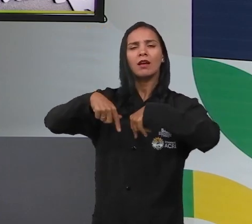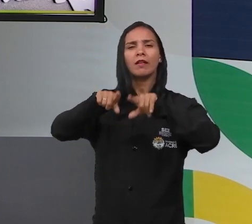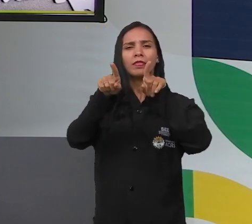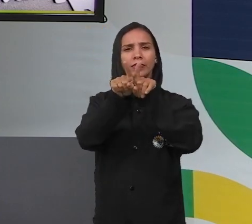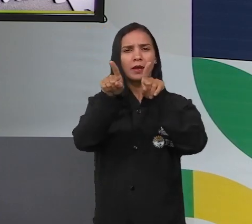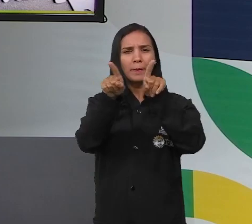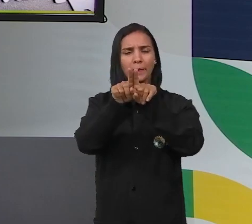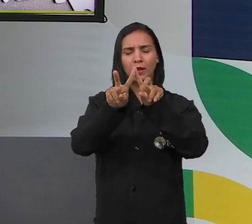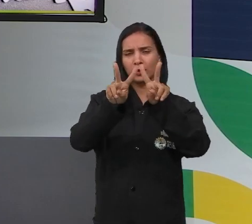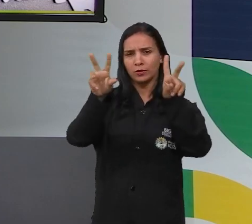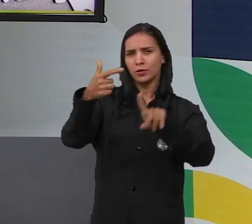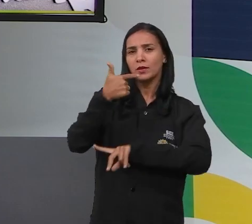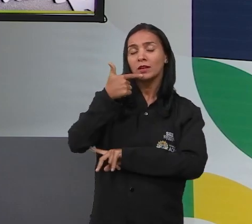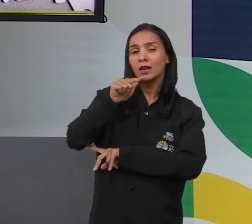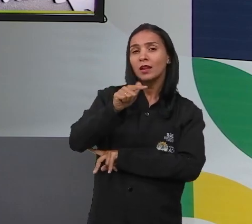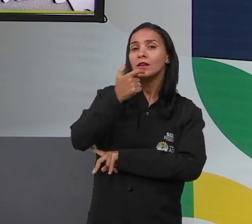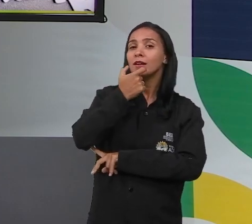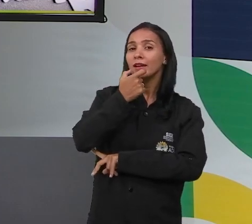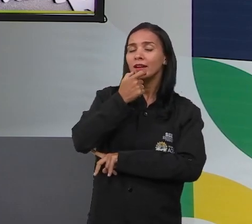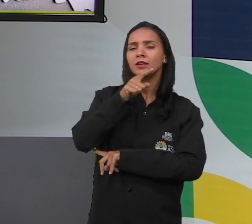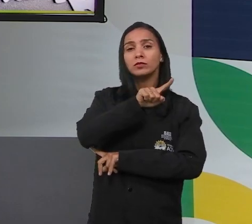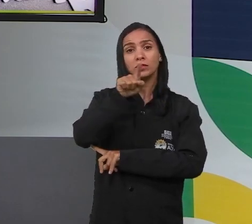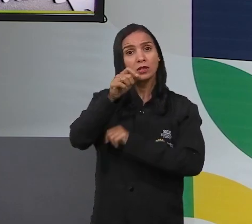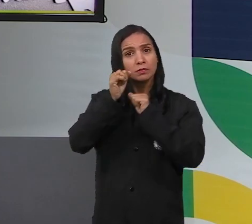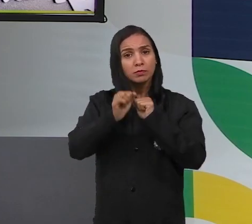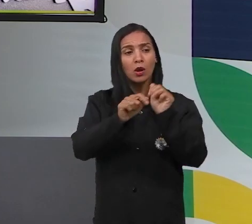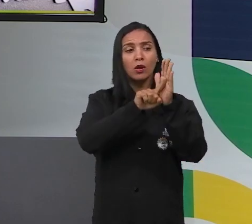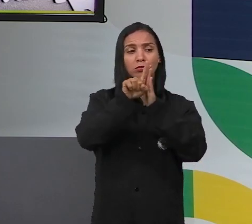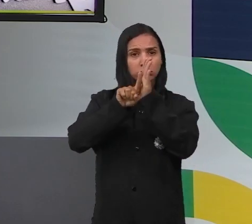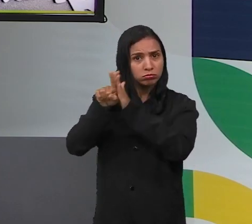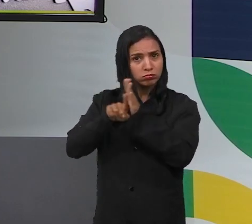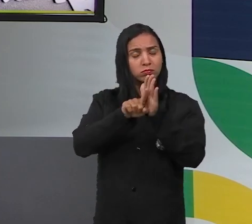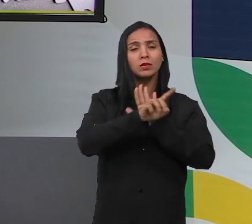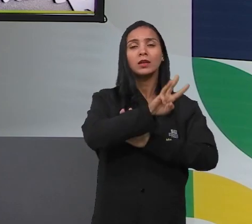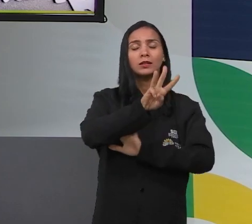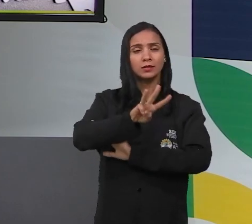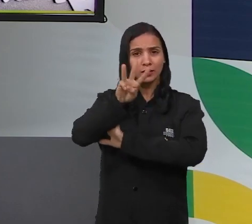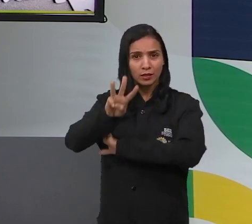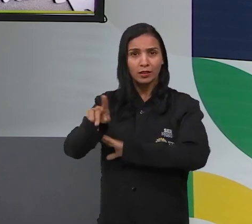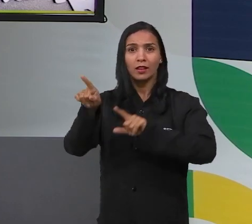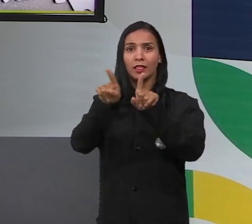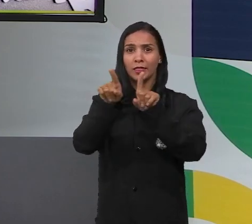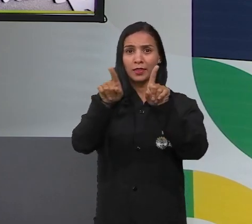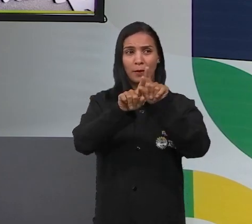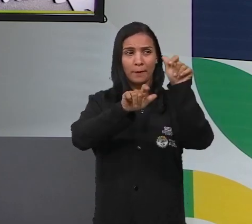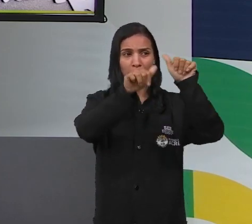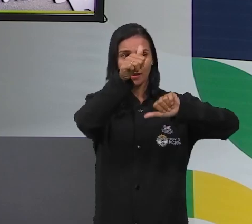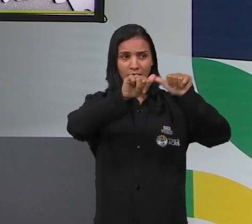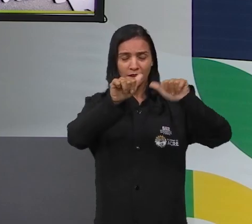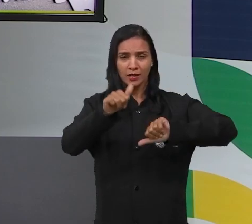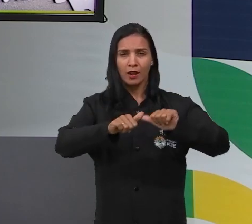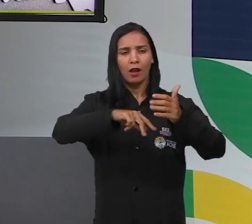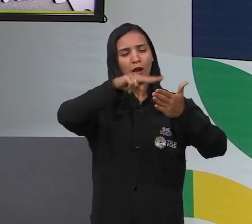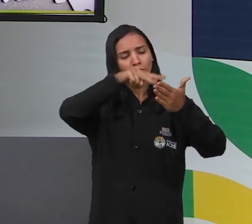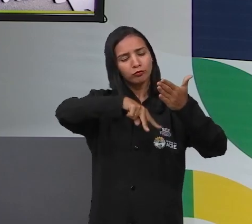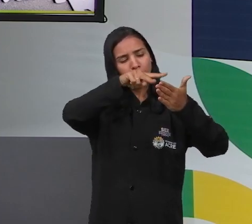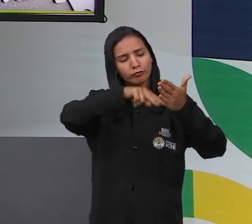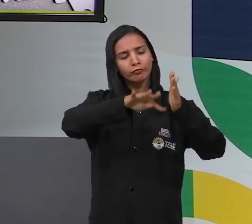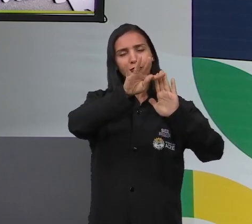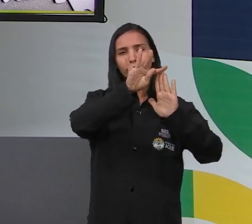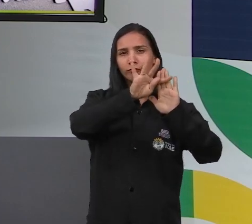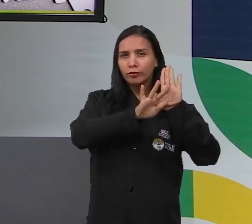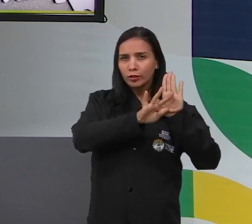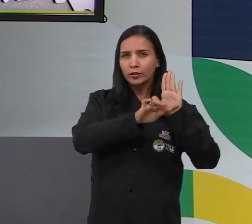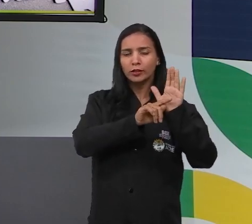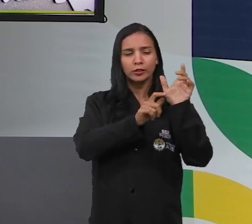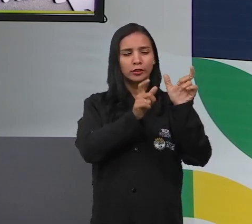língua inglesa, vocês também podem procurar vários exercícios, vocês podem estar observando textos que também têm